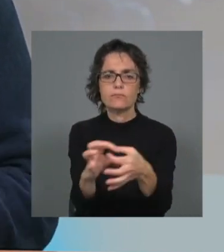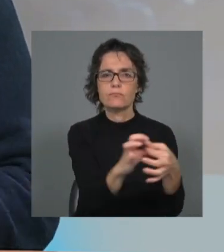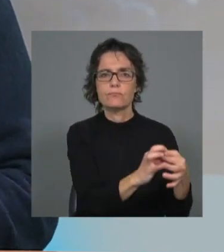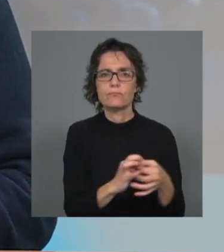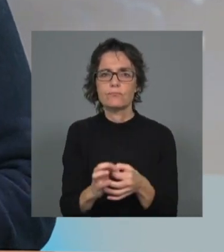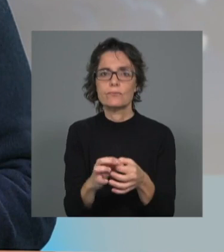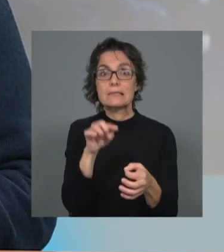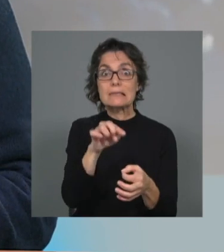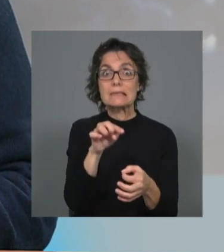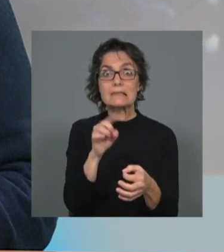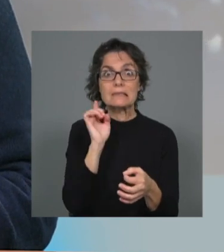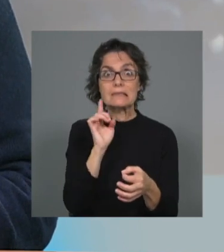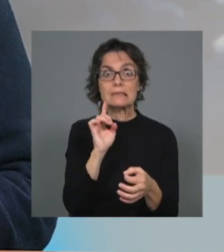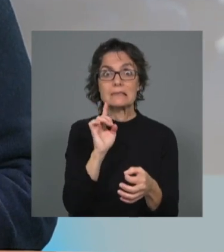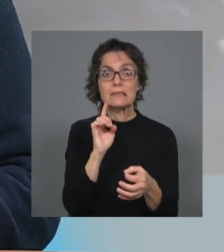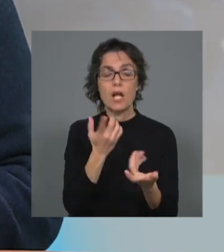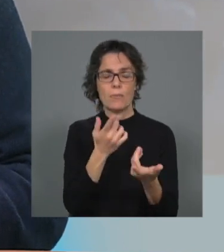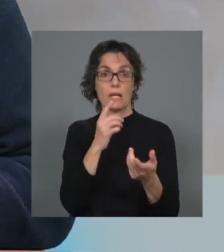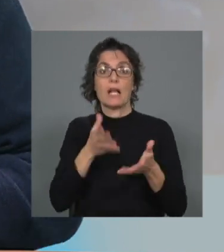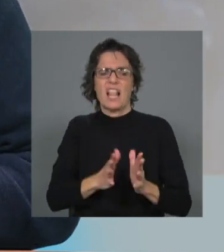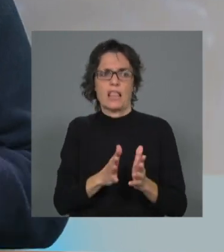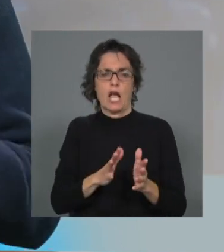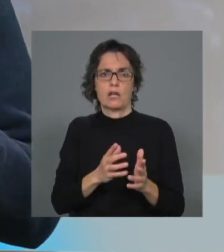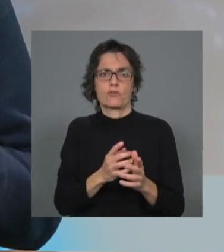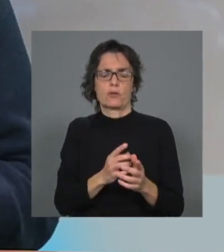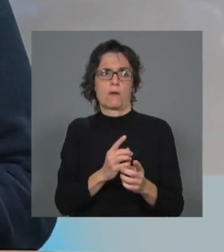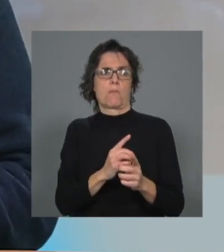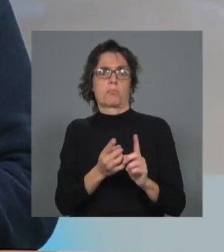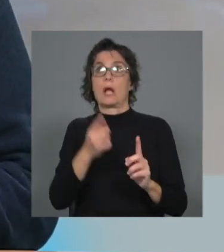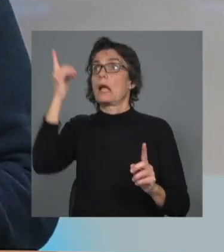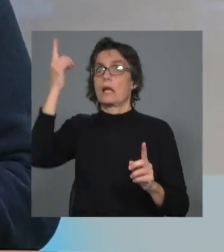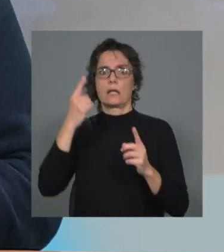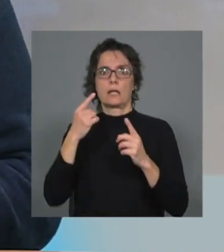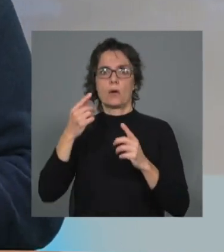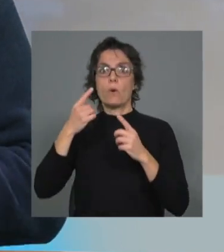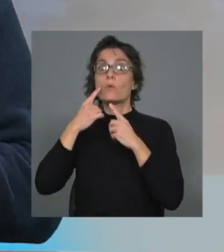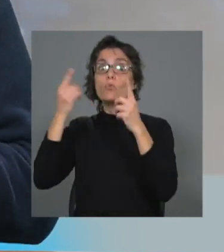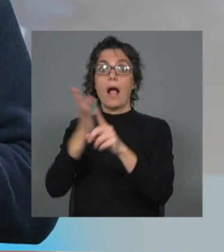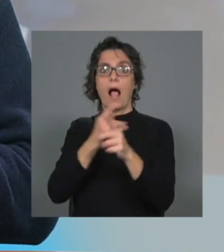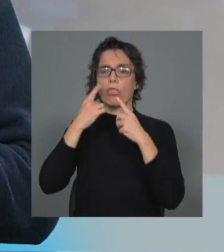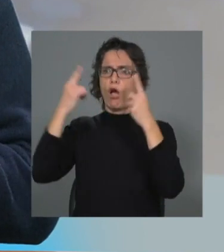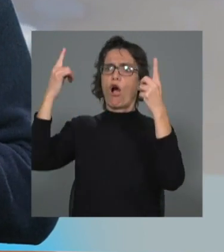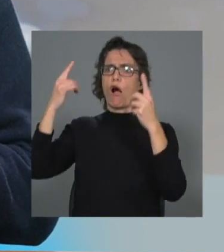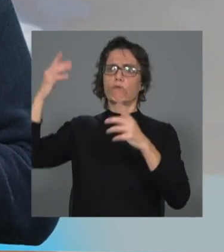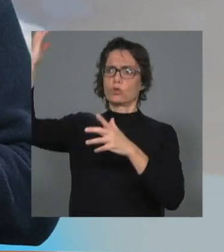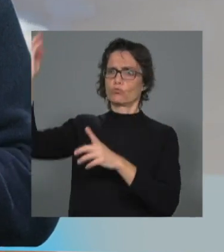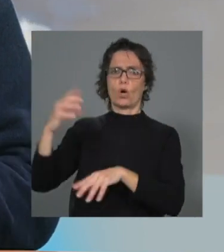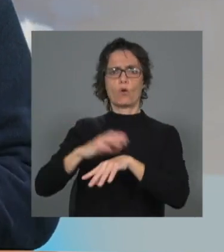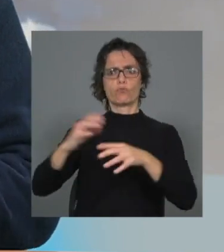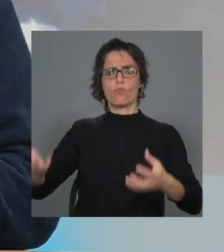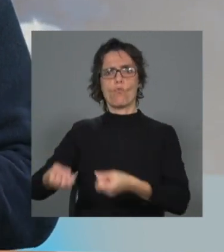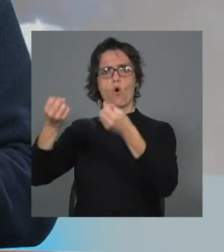contexto do seu nascimento. É verdade que ele é anunciado desta forma gloriosa, mas depois, 40 dias mais